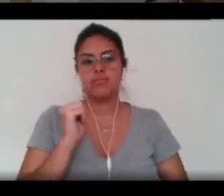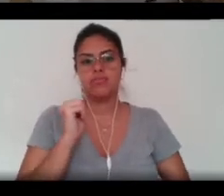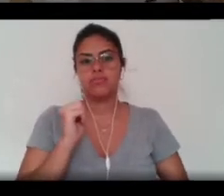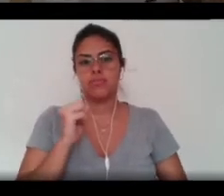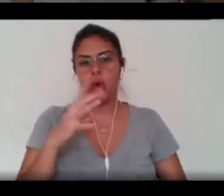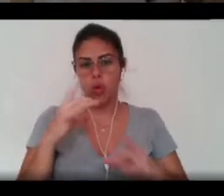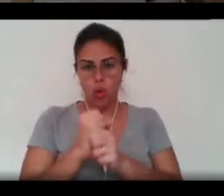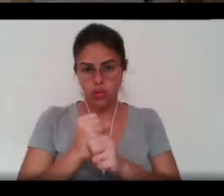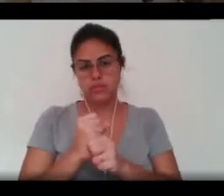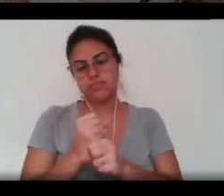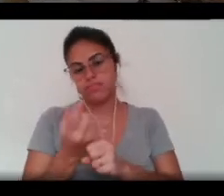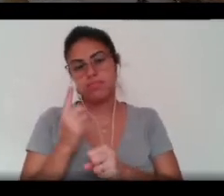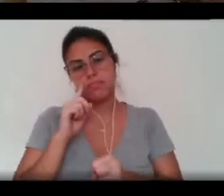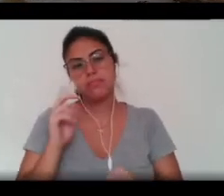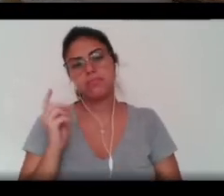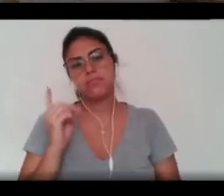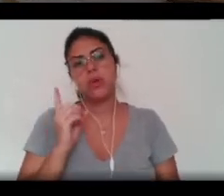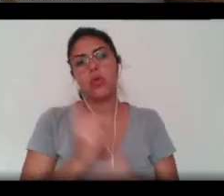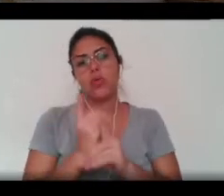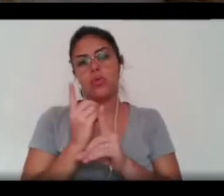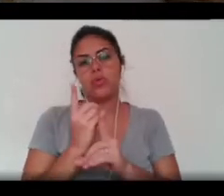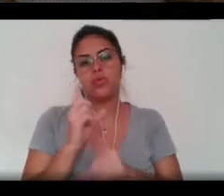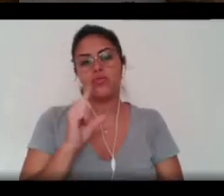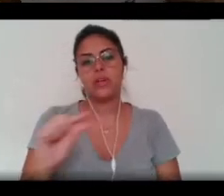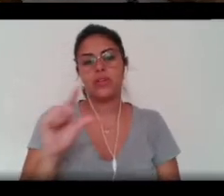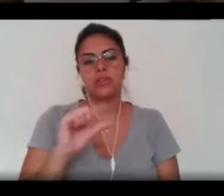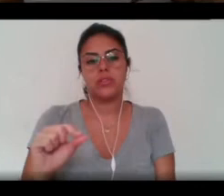essa conta, eu vou achar uma velocidade